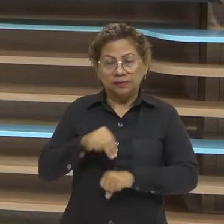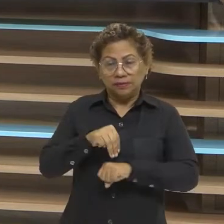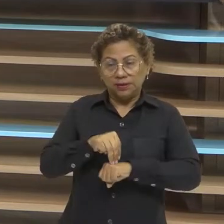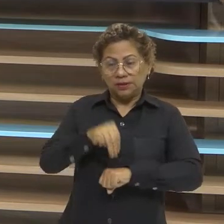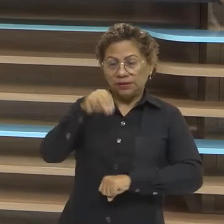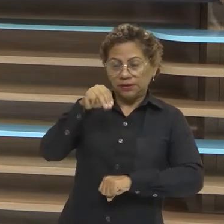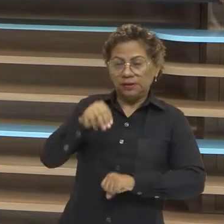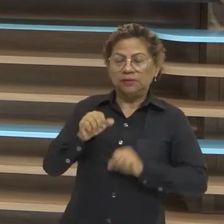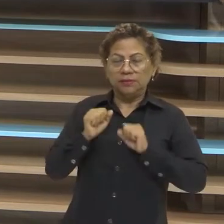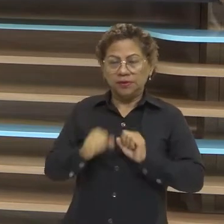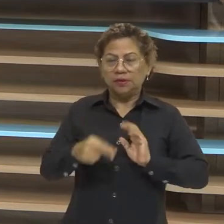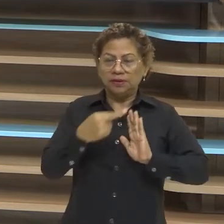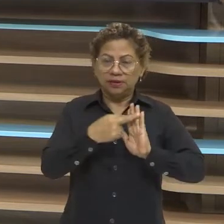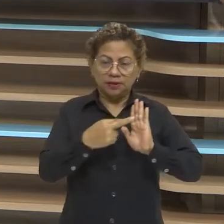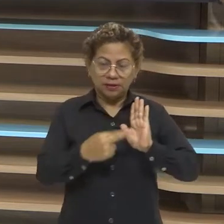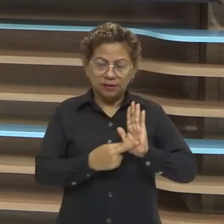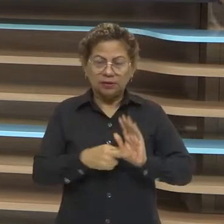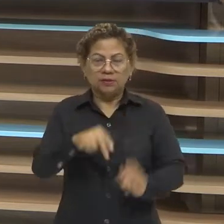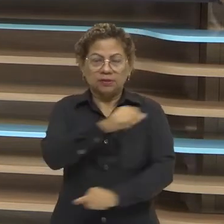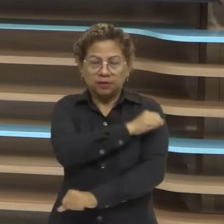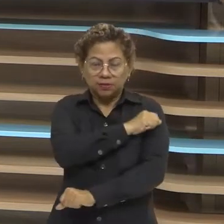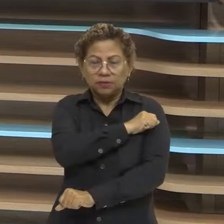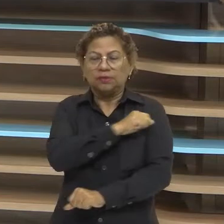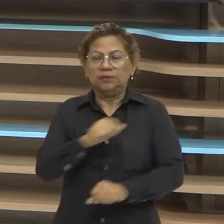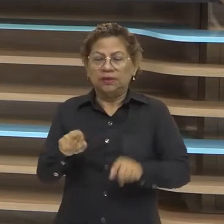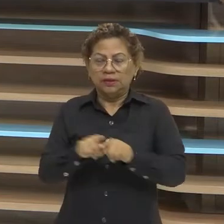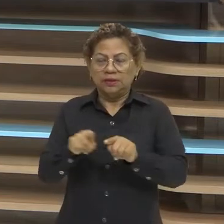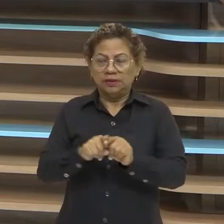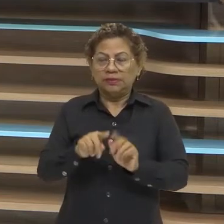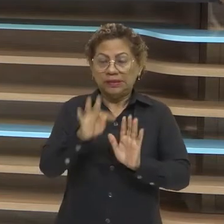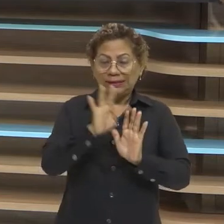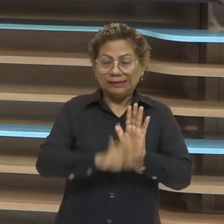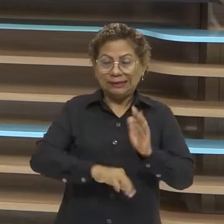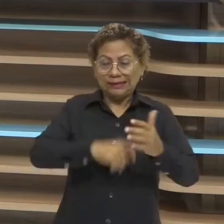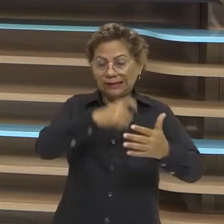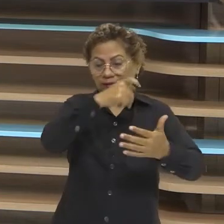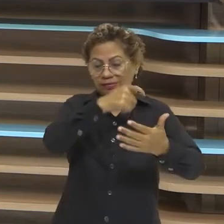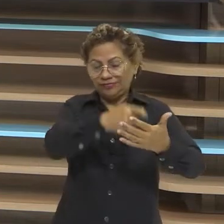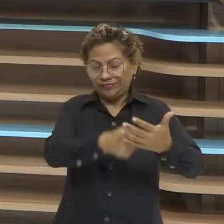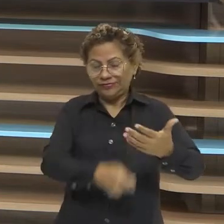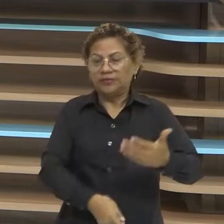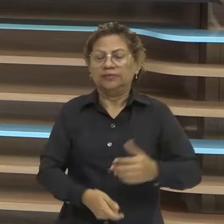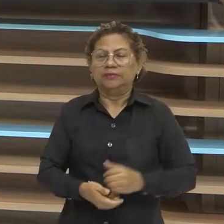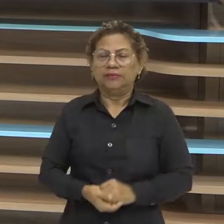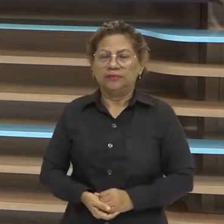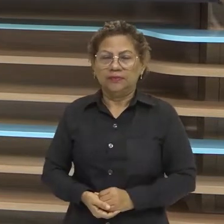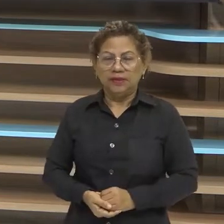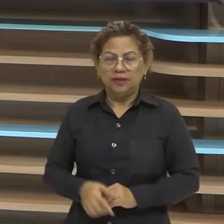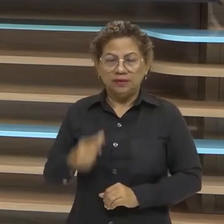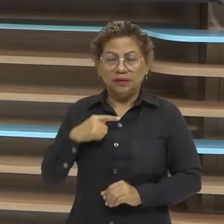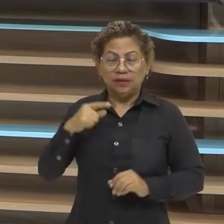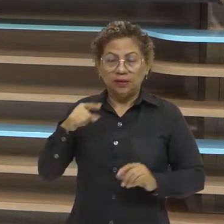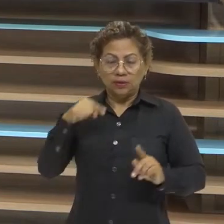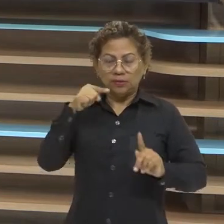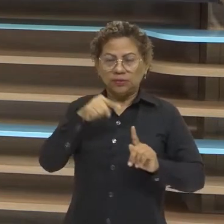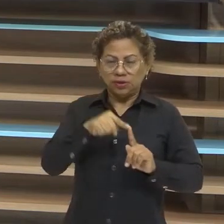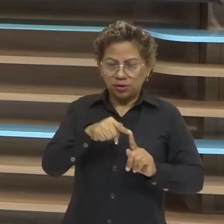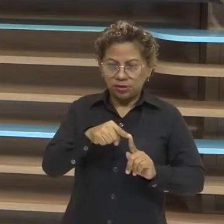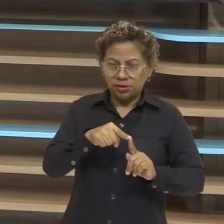dos alunos, né? Nos textos descritivos. Então, ele vai ter o objetivo